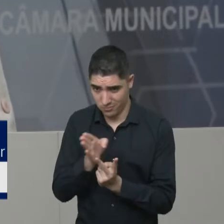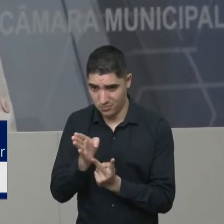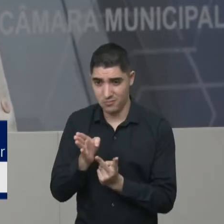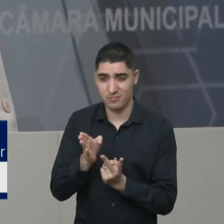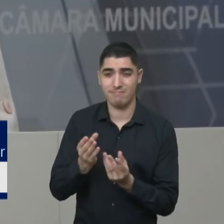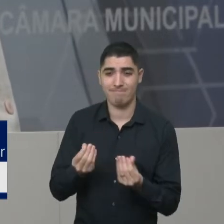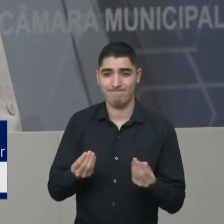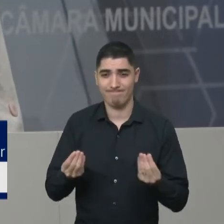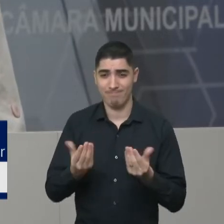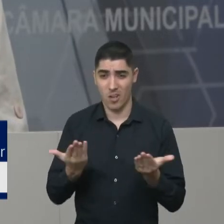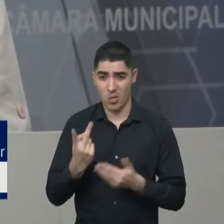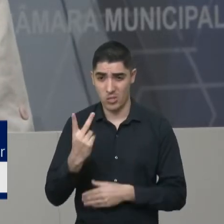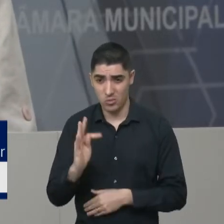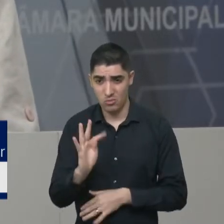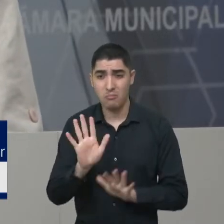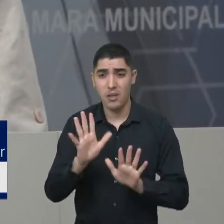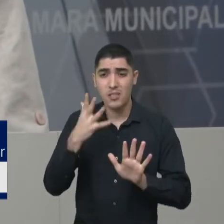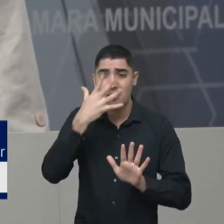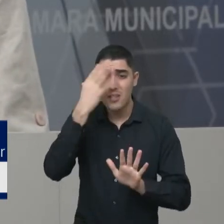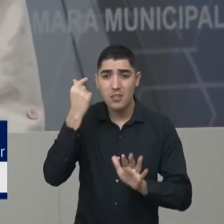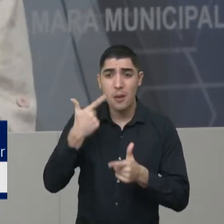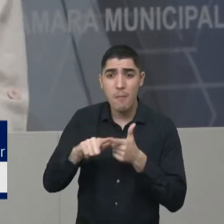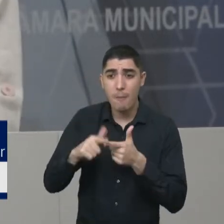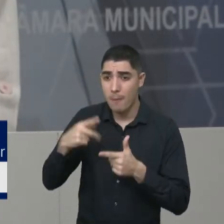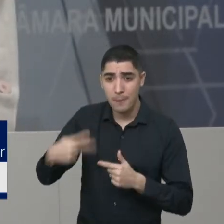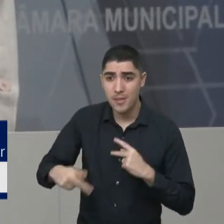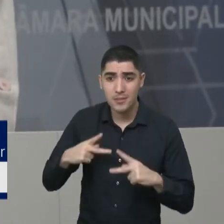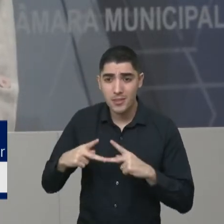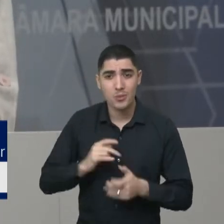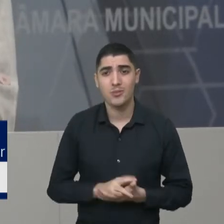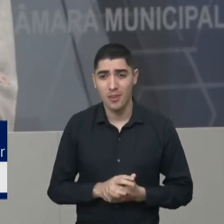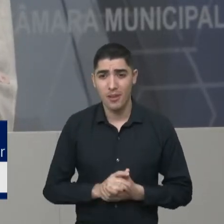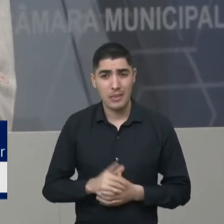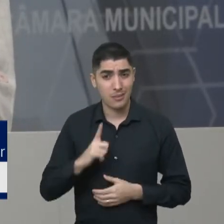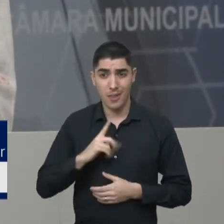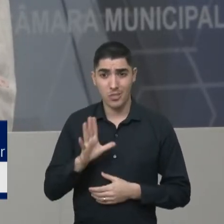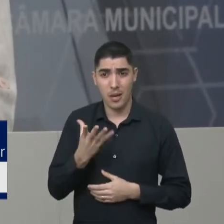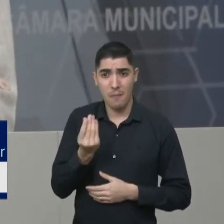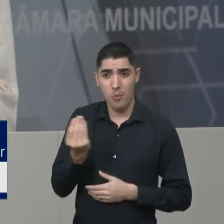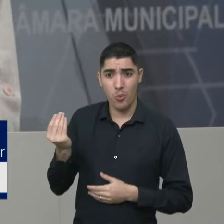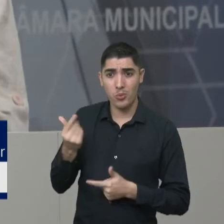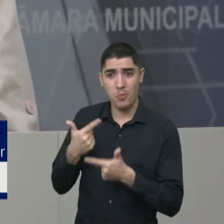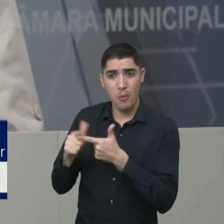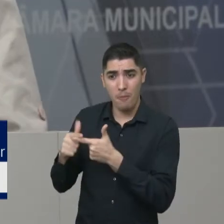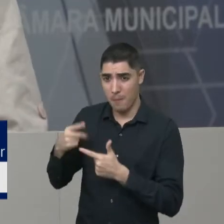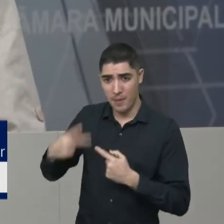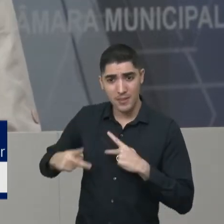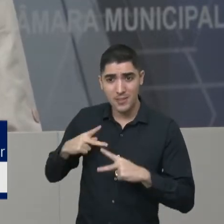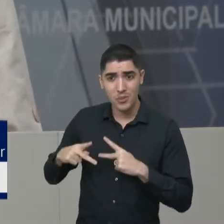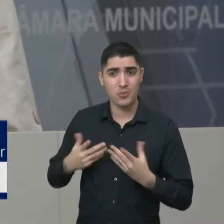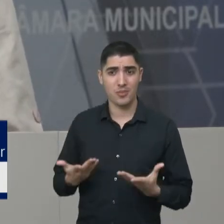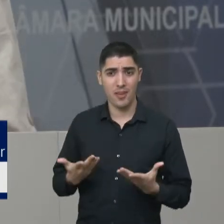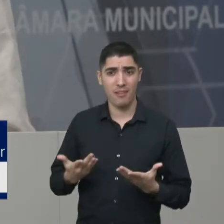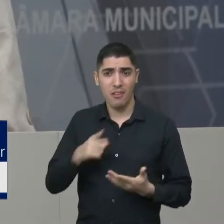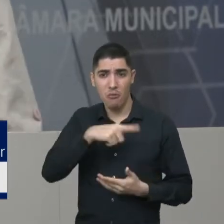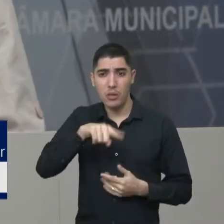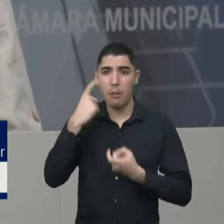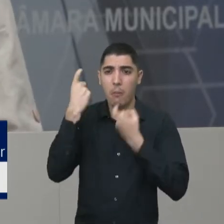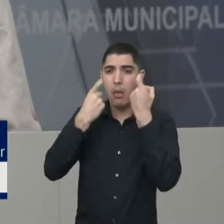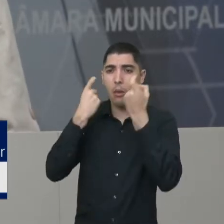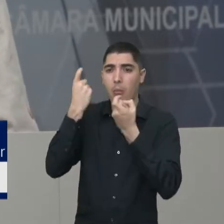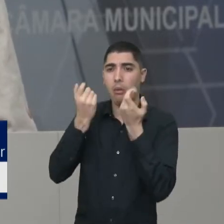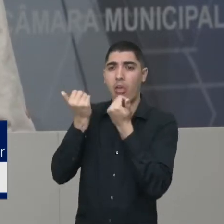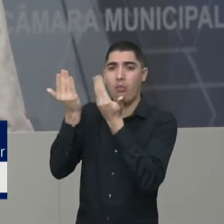do segundo turno que está esquecendo os problemas da cidade, que eu também acho que tem muitos problemas sérios que podem ser resolvidos aqui e que